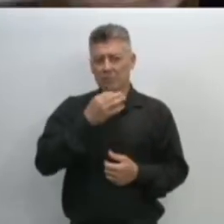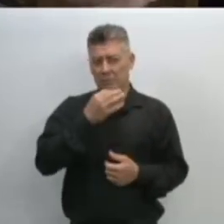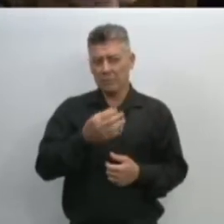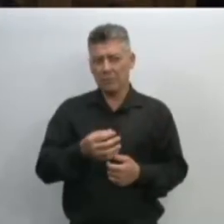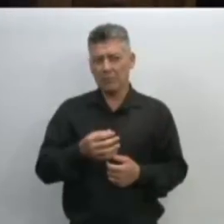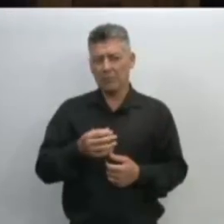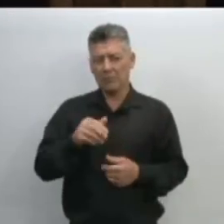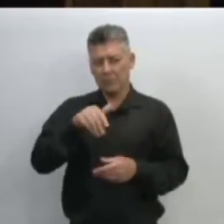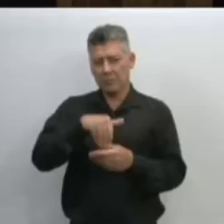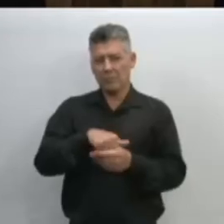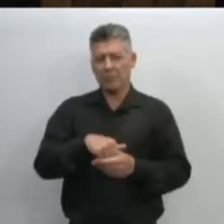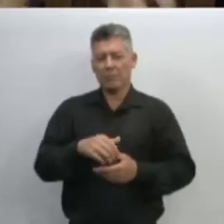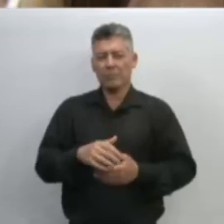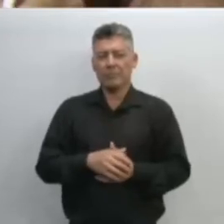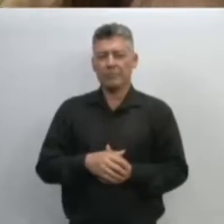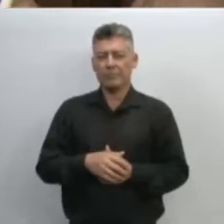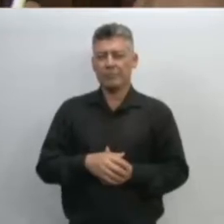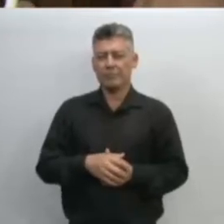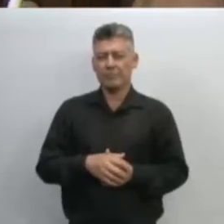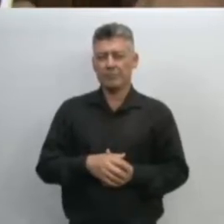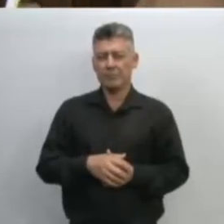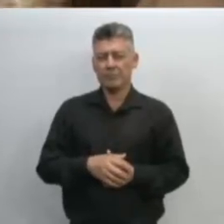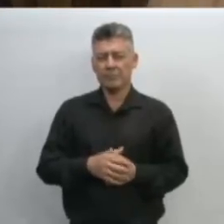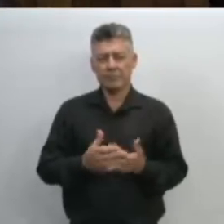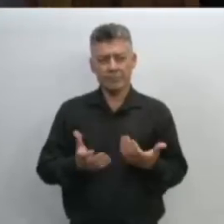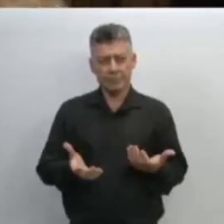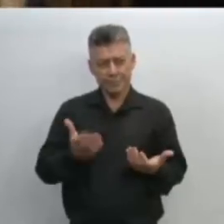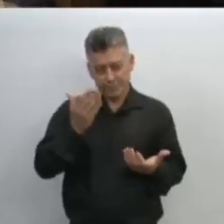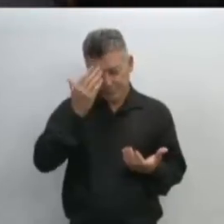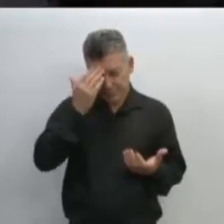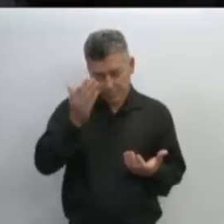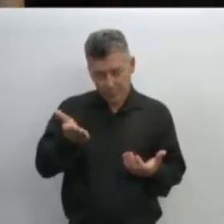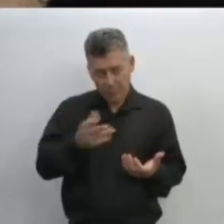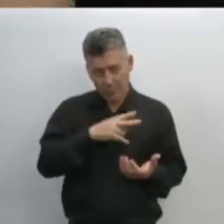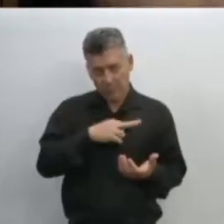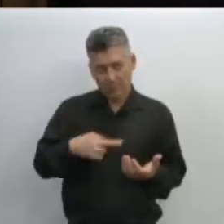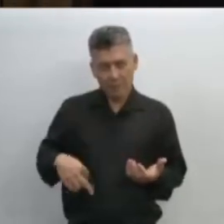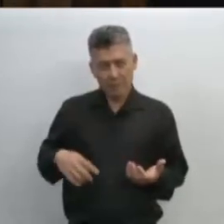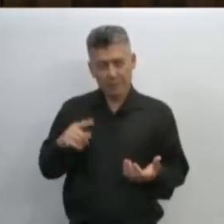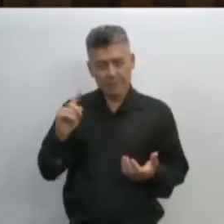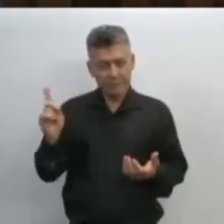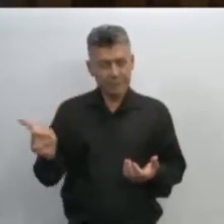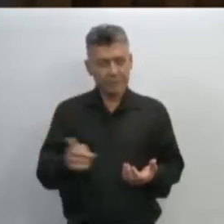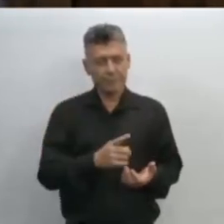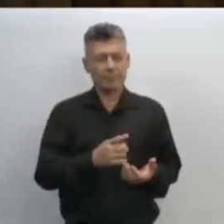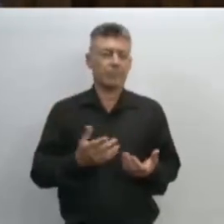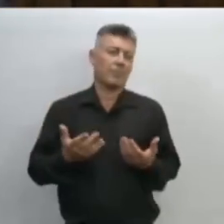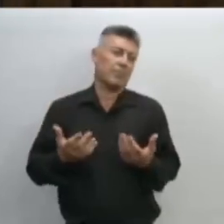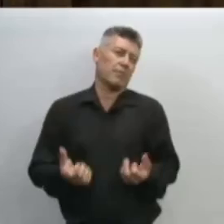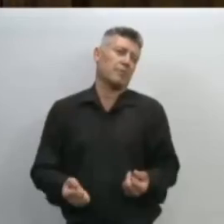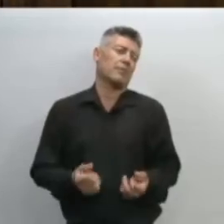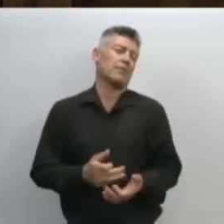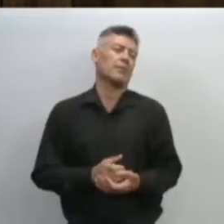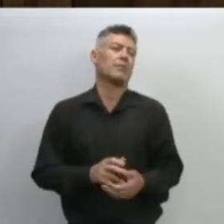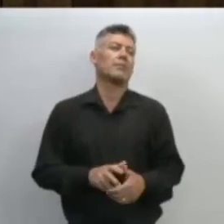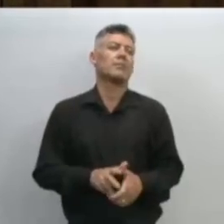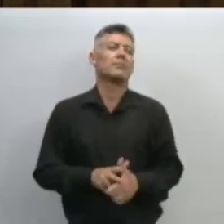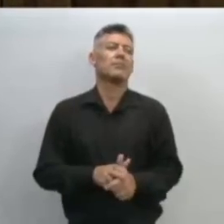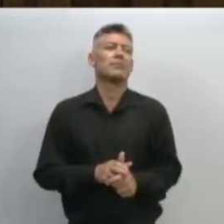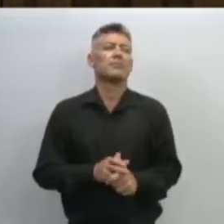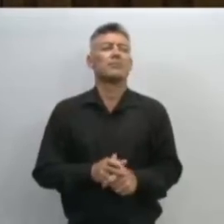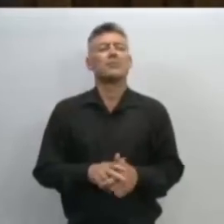voto. Senhor presidente, queria aqui agradecer a todos os vereadores que aprovaram esse título de utilidade